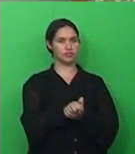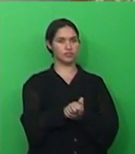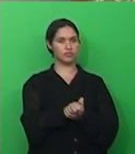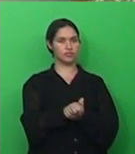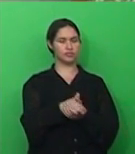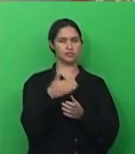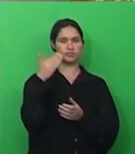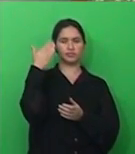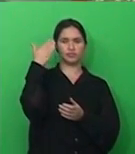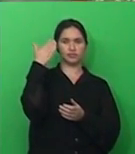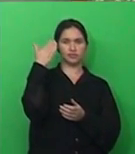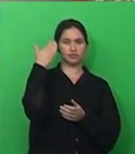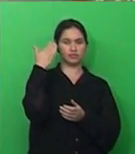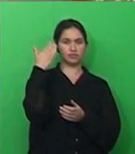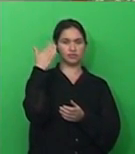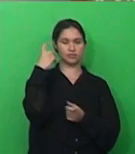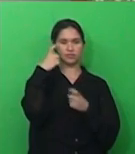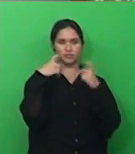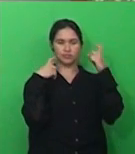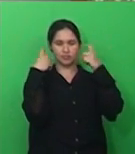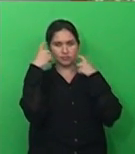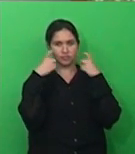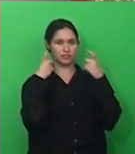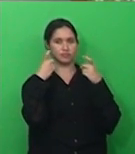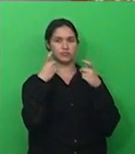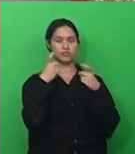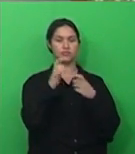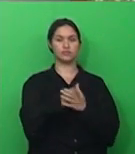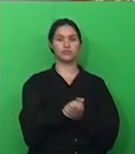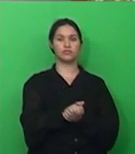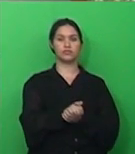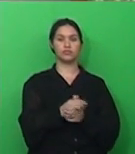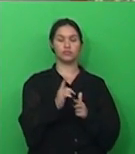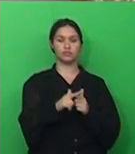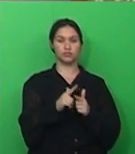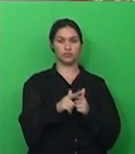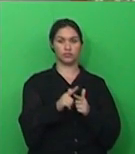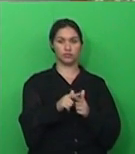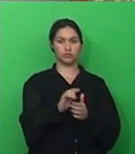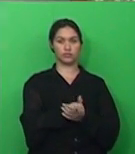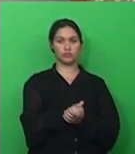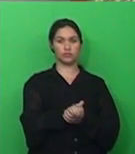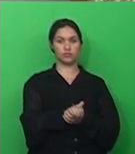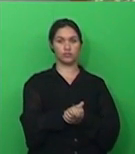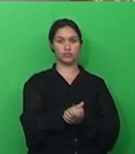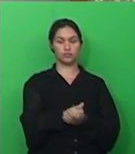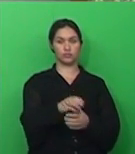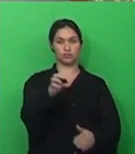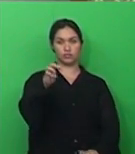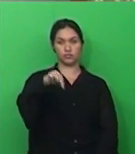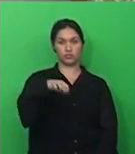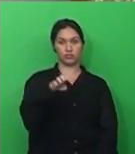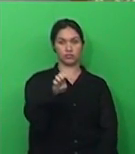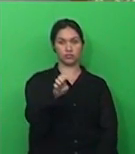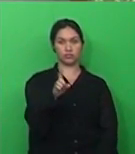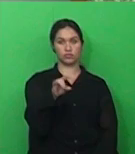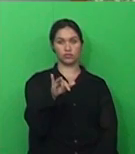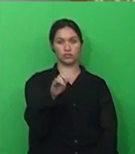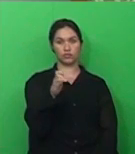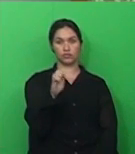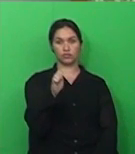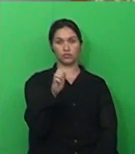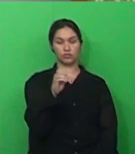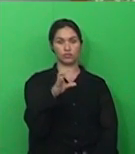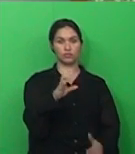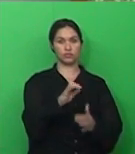notícia que o senhor nos traz, porque a questão da aferição da temperatura já é atribuição de um funcionário, ou